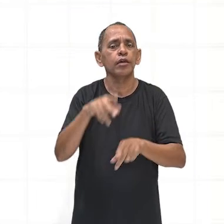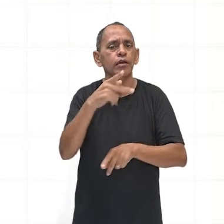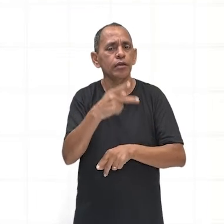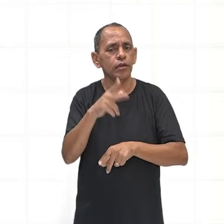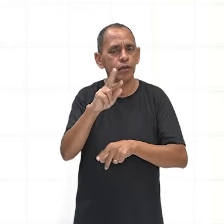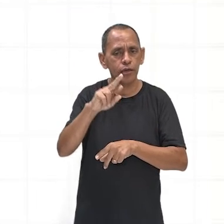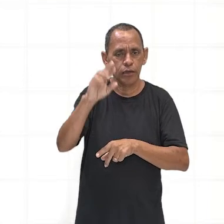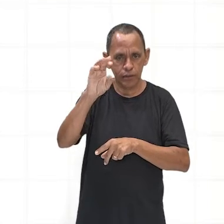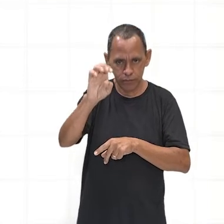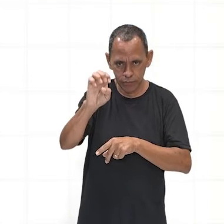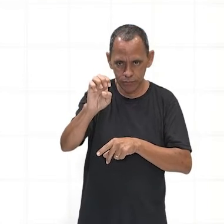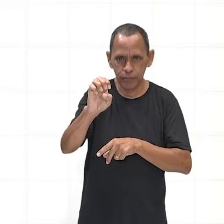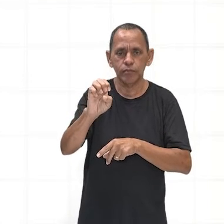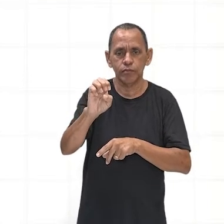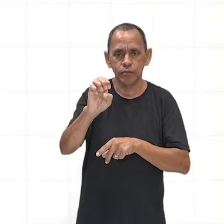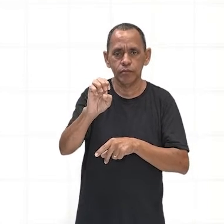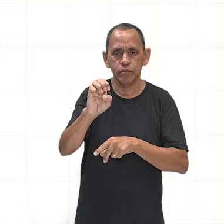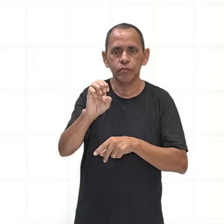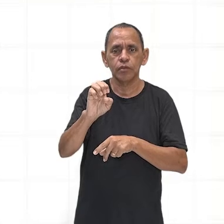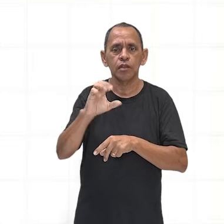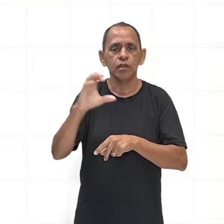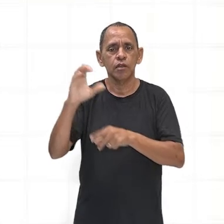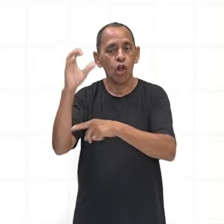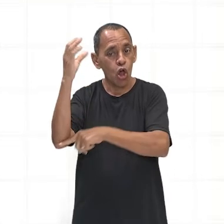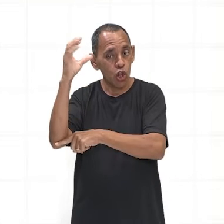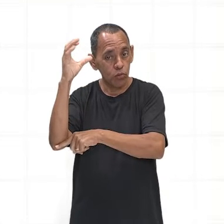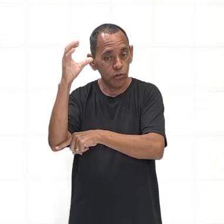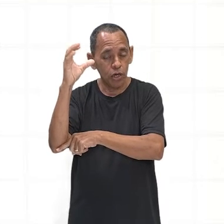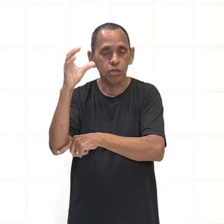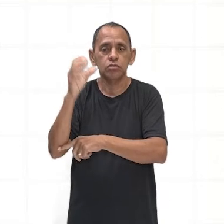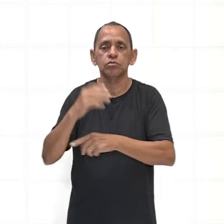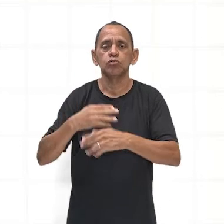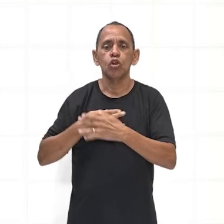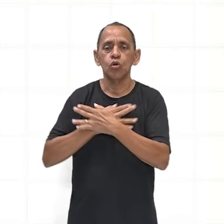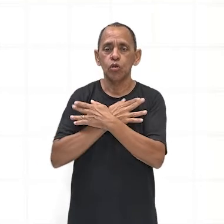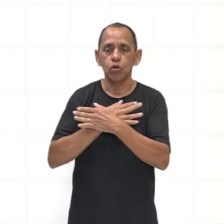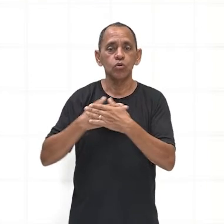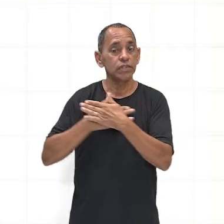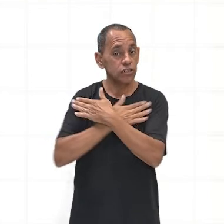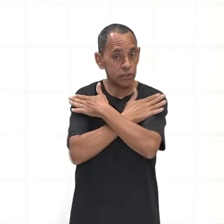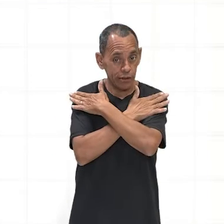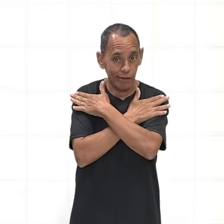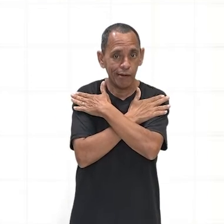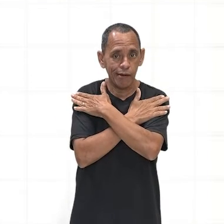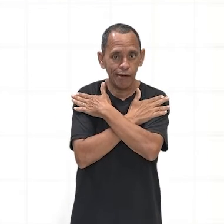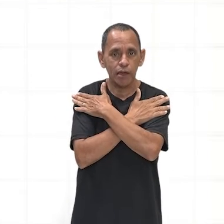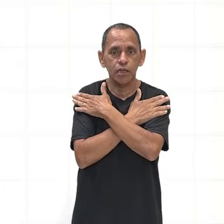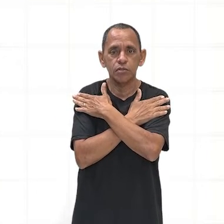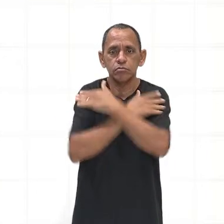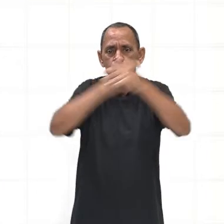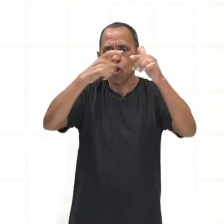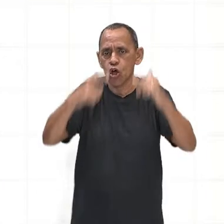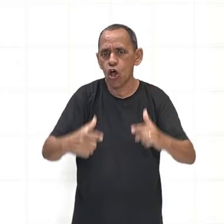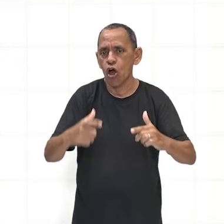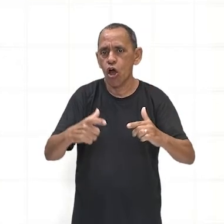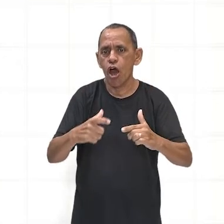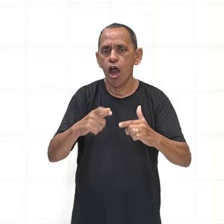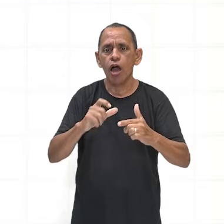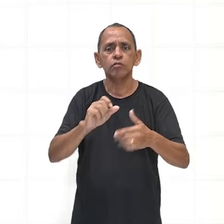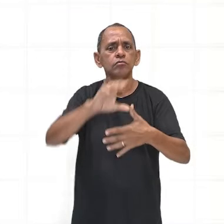povos mesoamericanos, tá? Os astecas instalaram-se precisamente na região central do